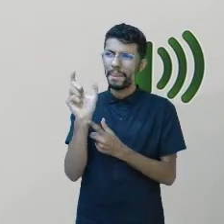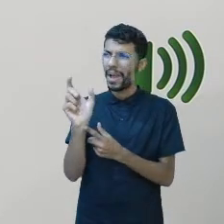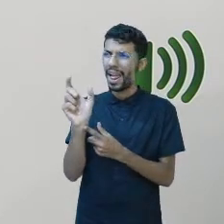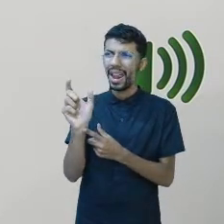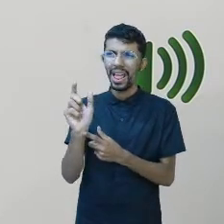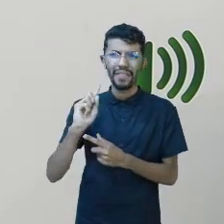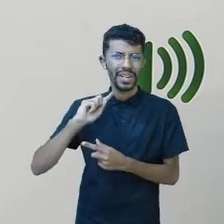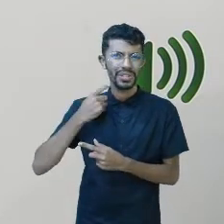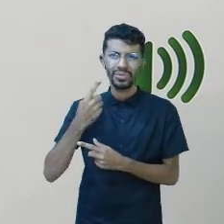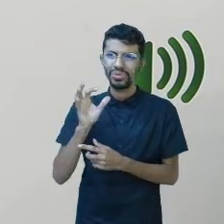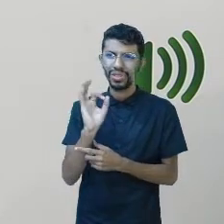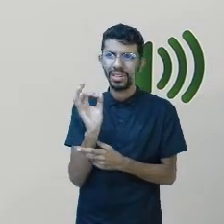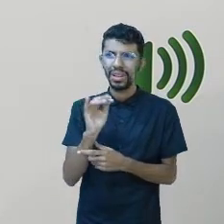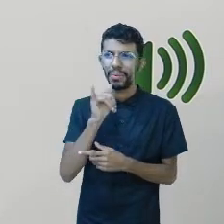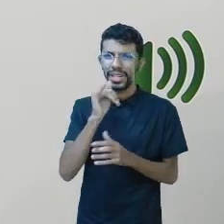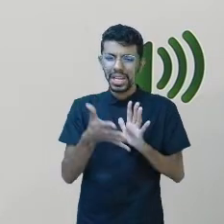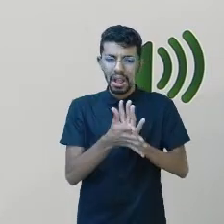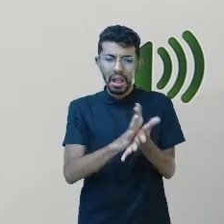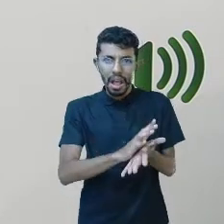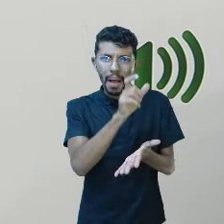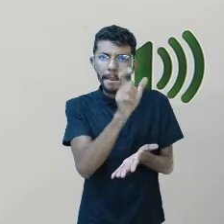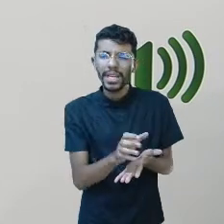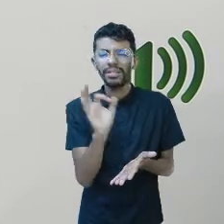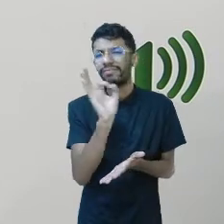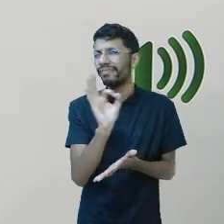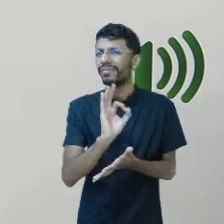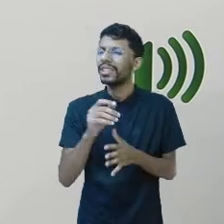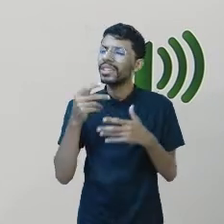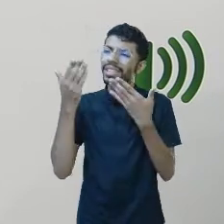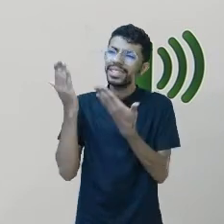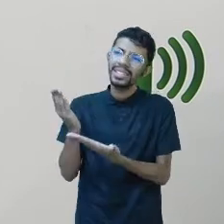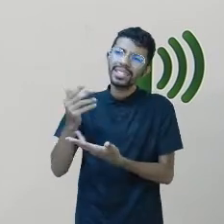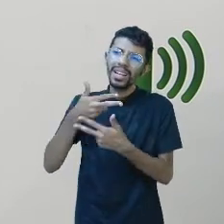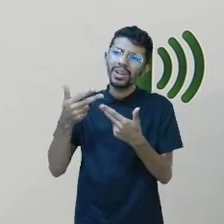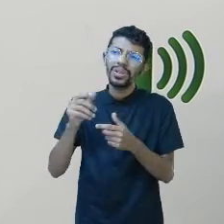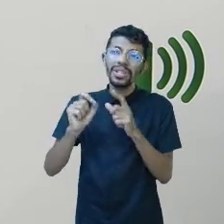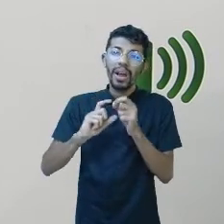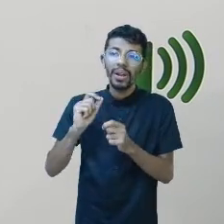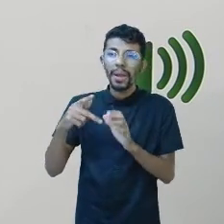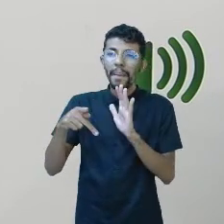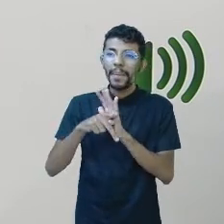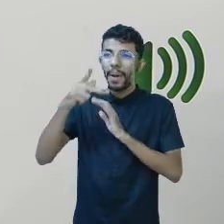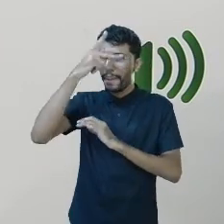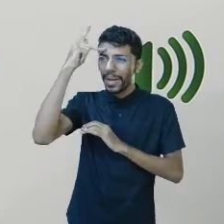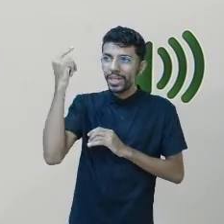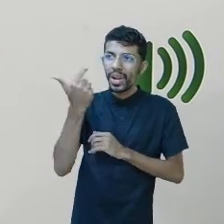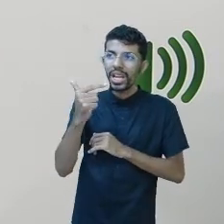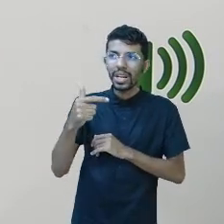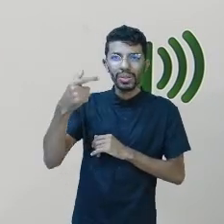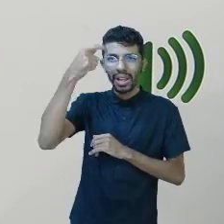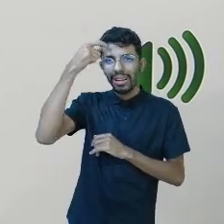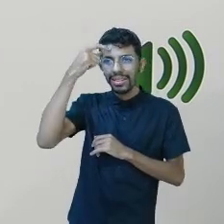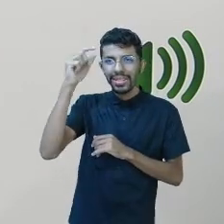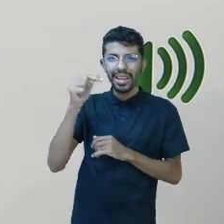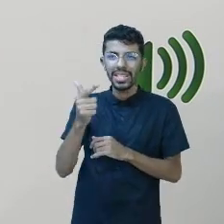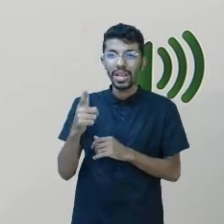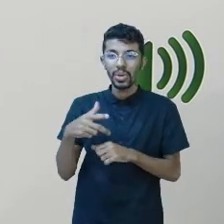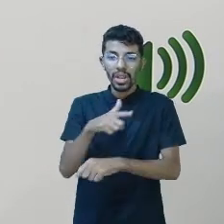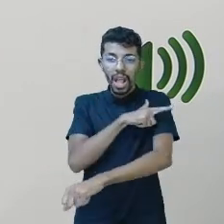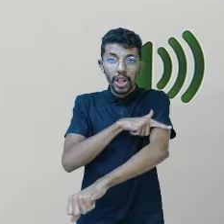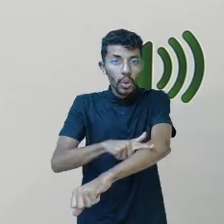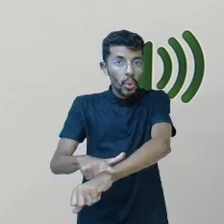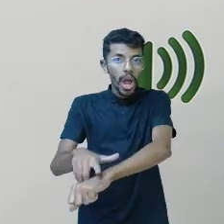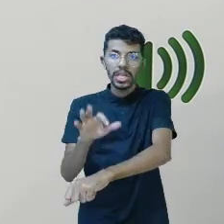baixo calão, humilhando ninguém, não é? Isso é coisa para quem, assim, não tem a consciência e a educação que você tem. Não é verdade?